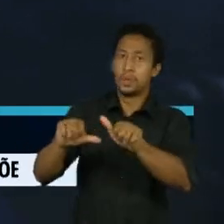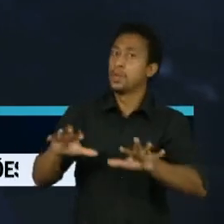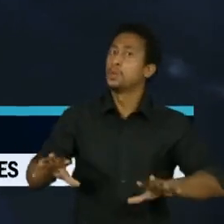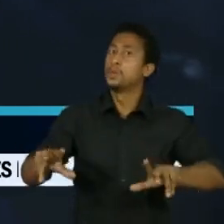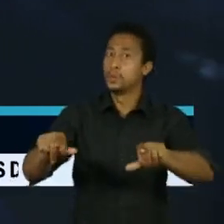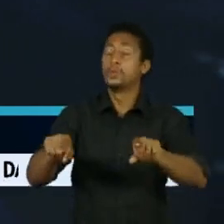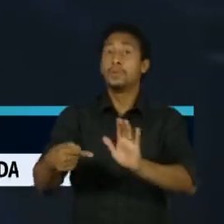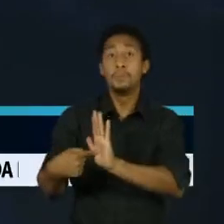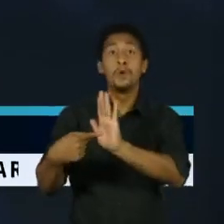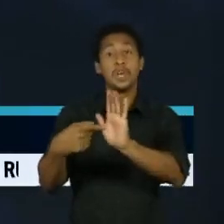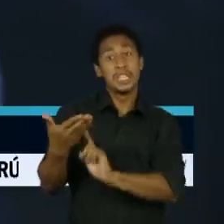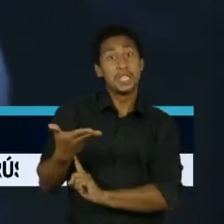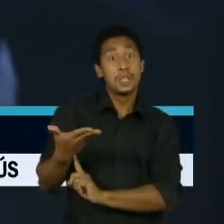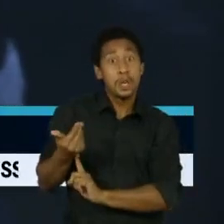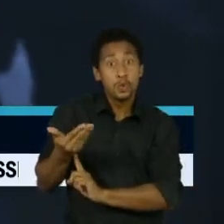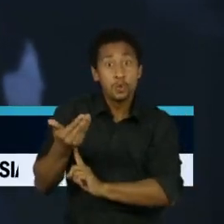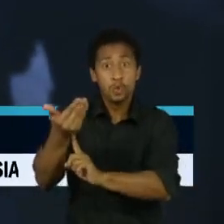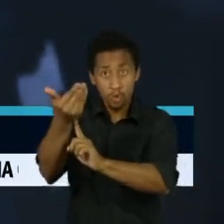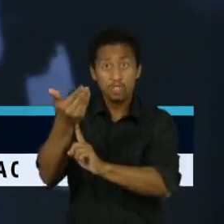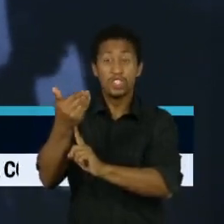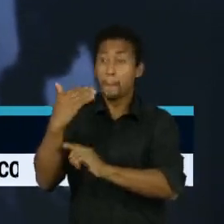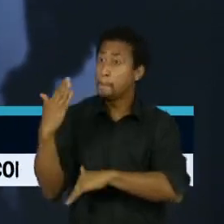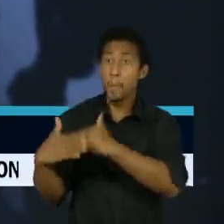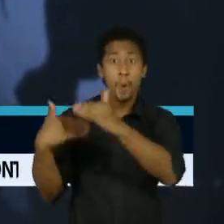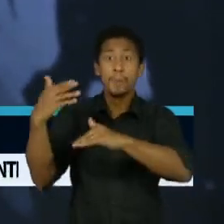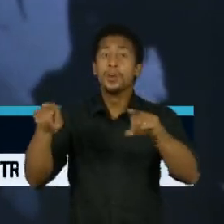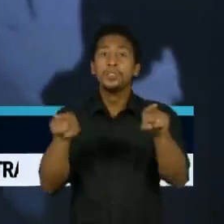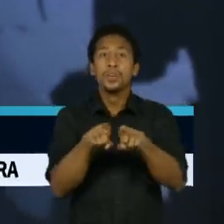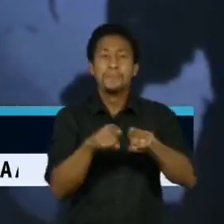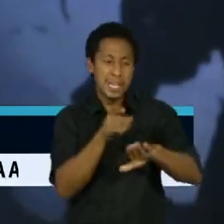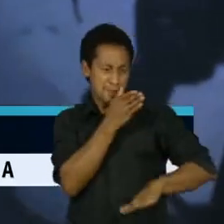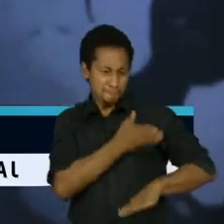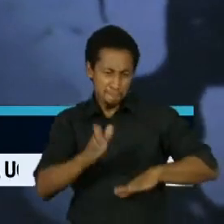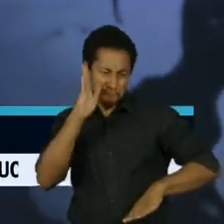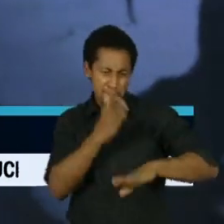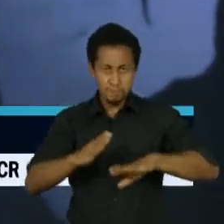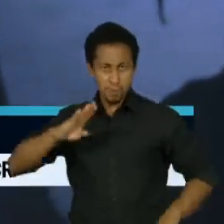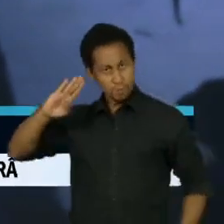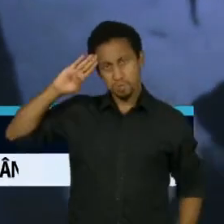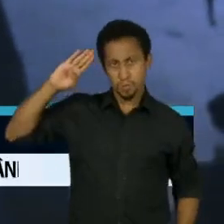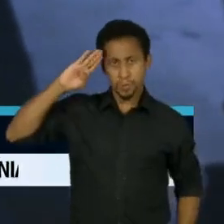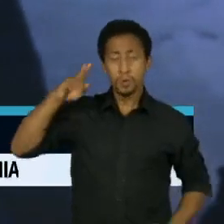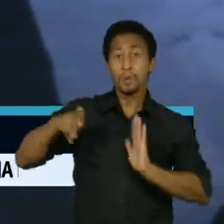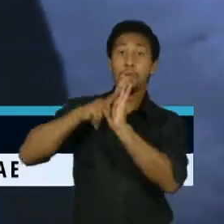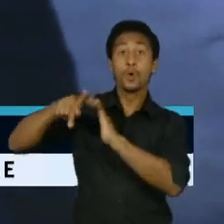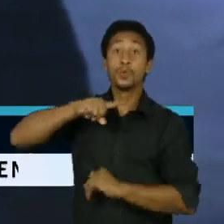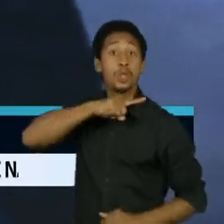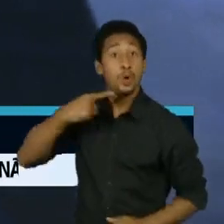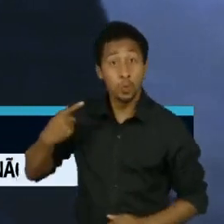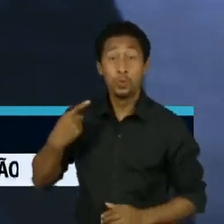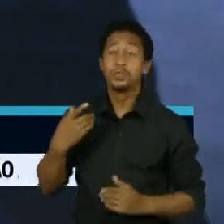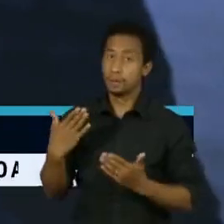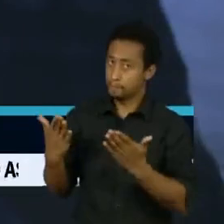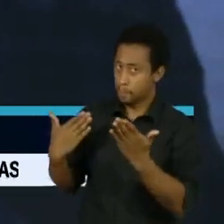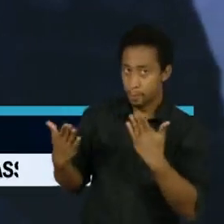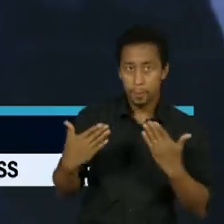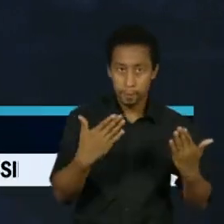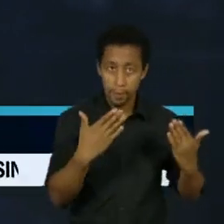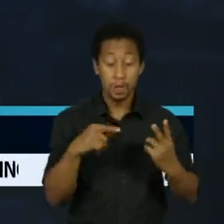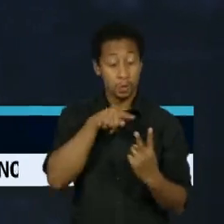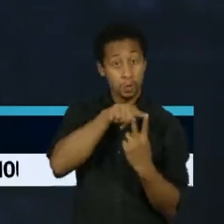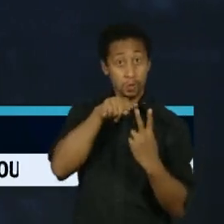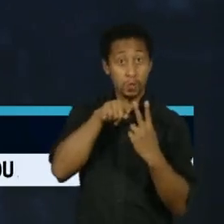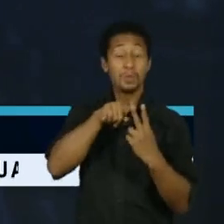avanço tecnológico e de treinamento militar russo. O repórter Rodrigo Psitelli conversou com 2 especialistas do Exército